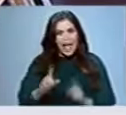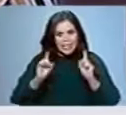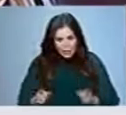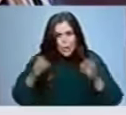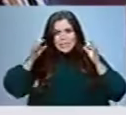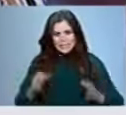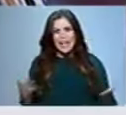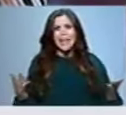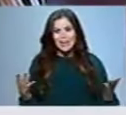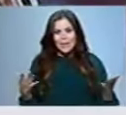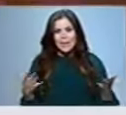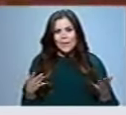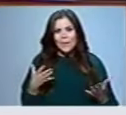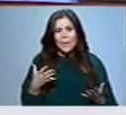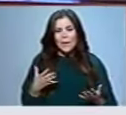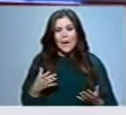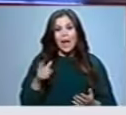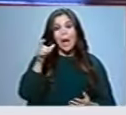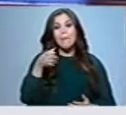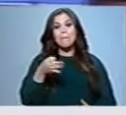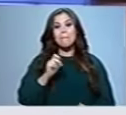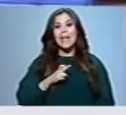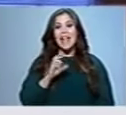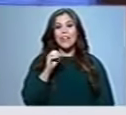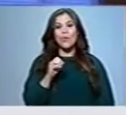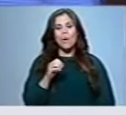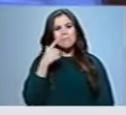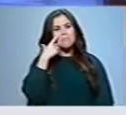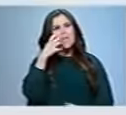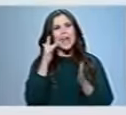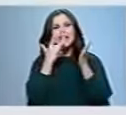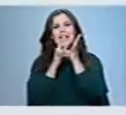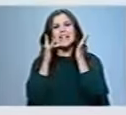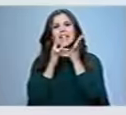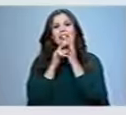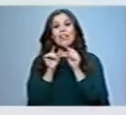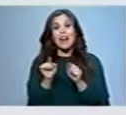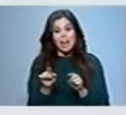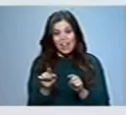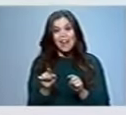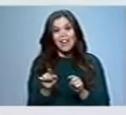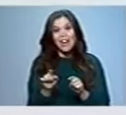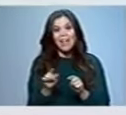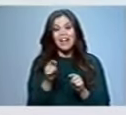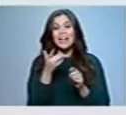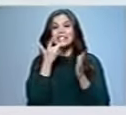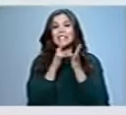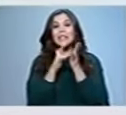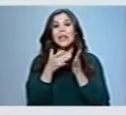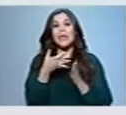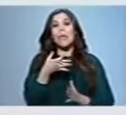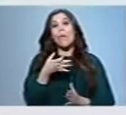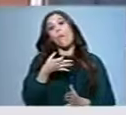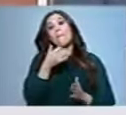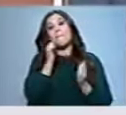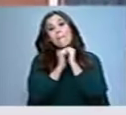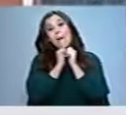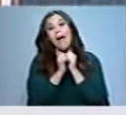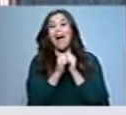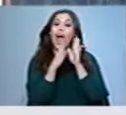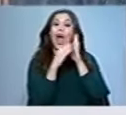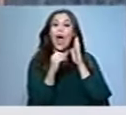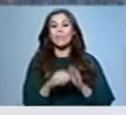Sou eu. E aqui está o Pedro na capa do livro. Este é o Pedro original. A capa do livro é o Pedro cópia. Queres começar mesmo por contar